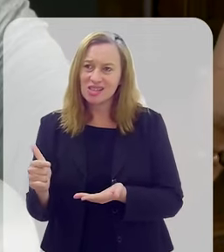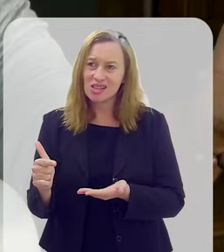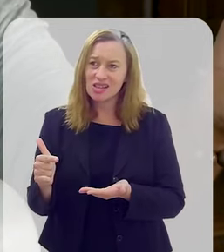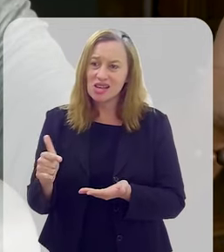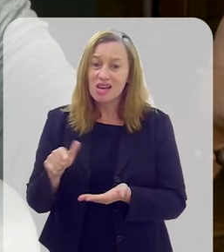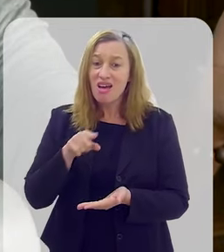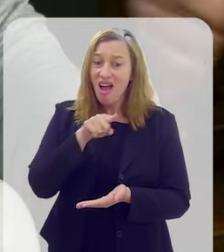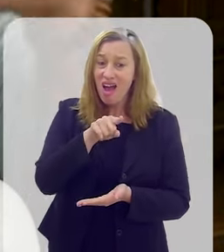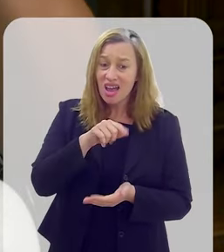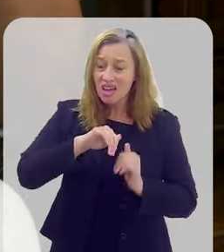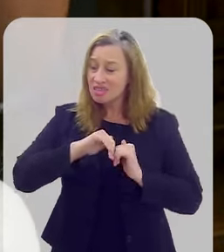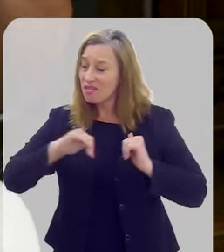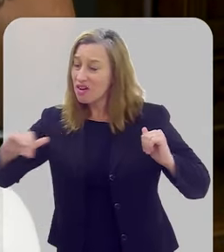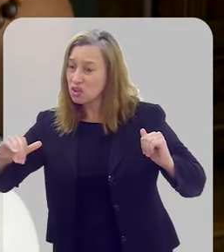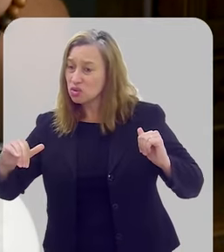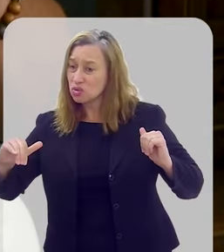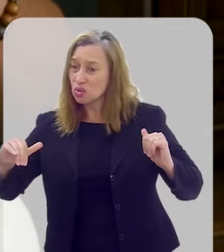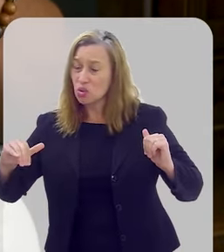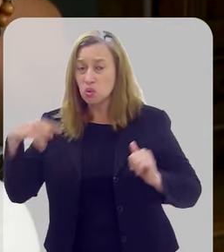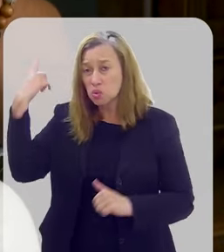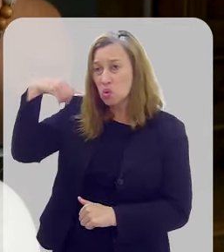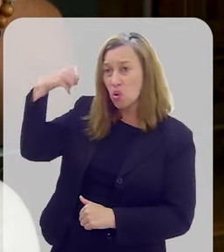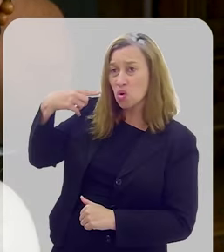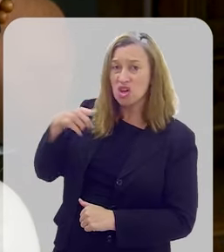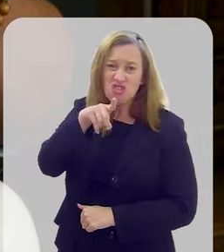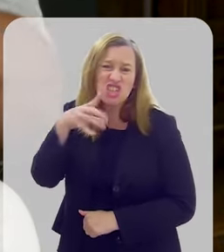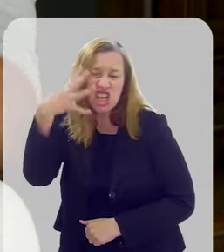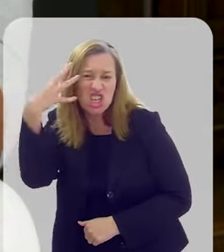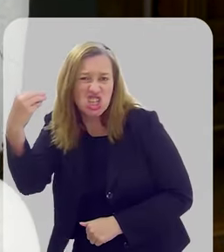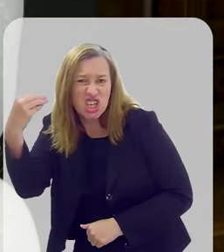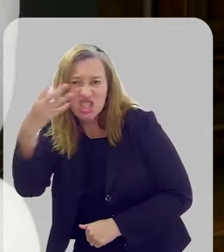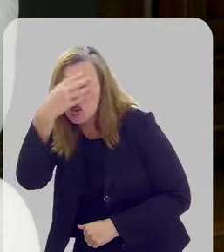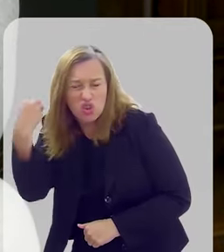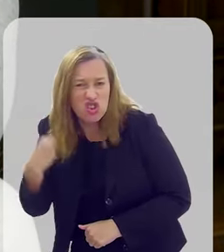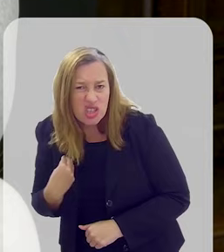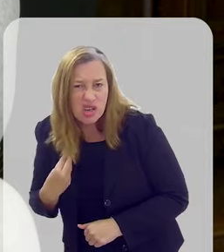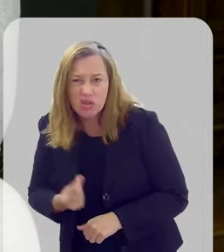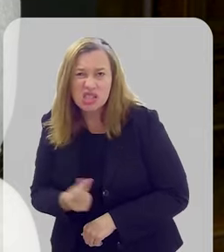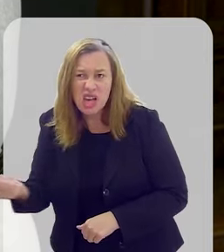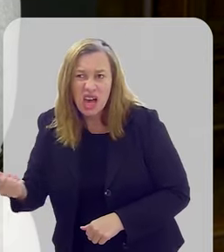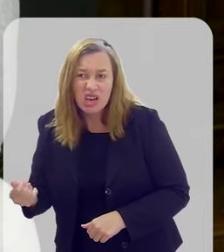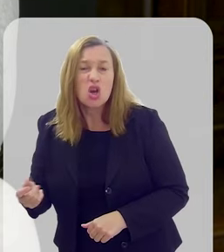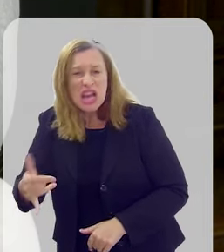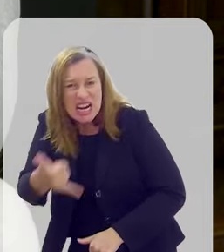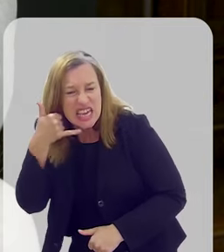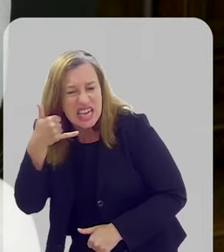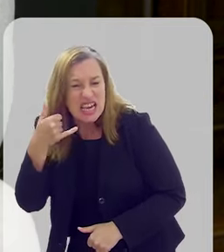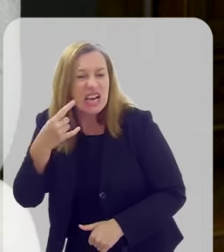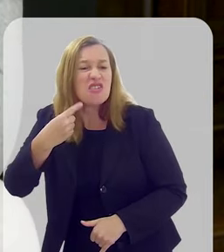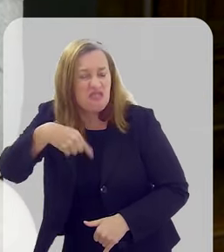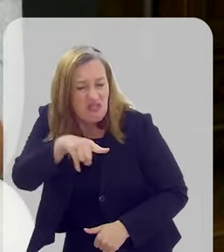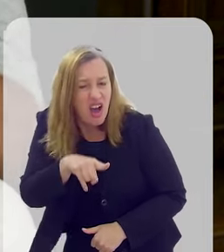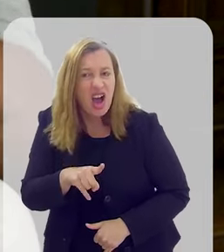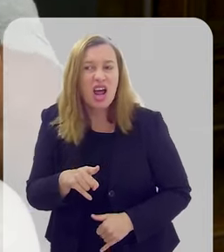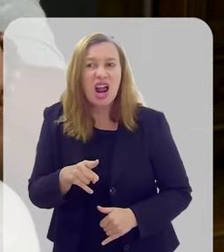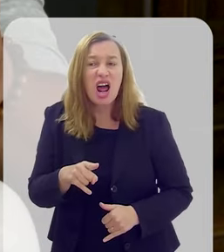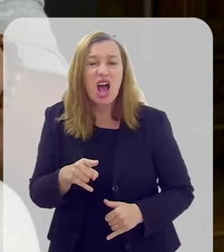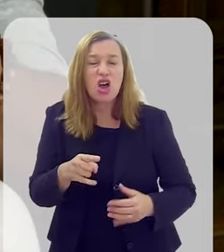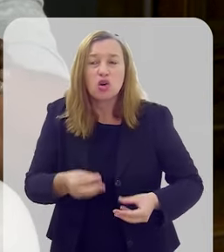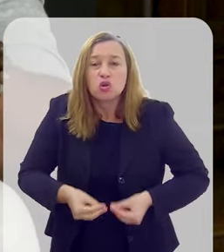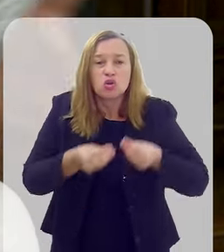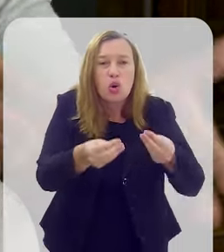tem aquele que saiu da igreja doido e que tu esqueceu que o cara saiu da igreja Liga para ele vai